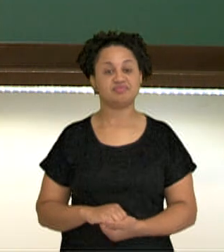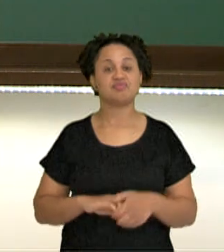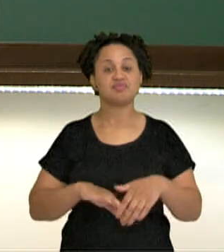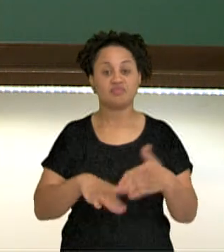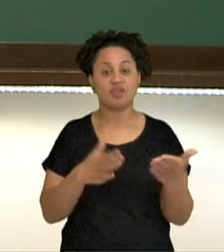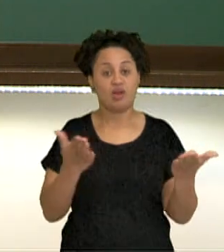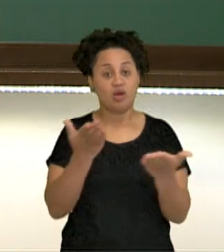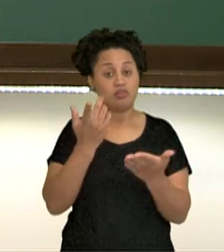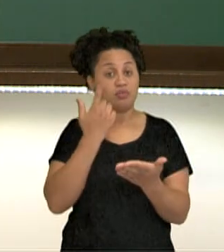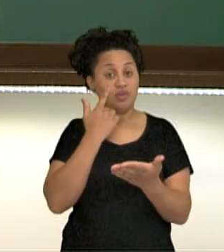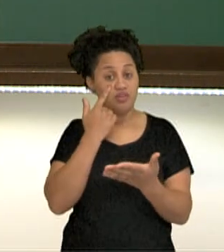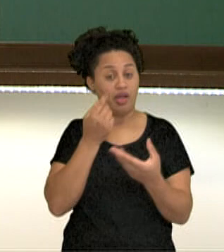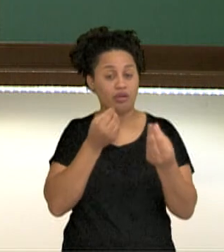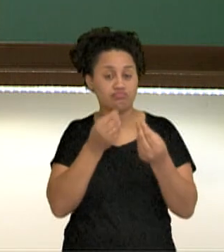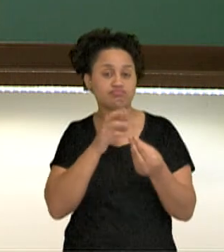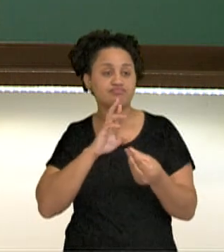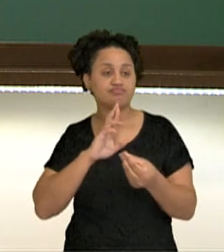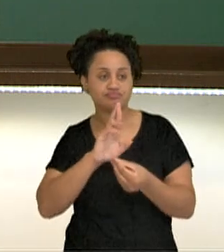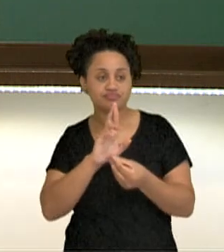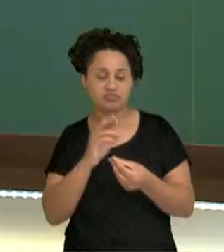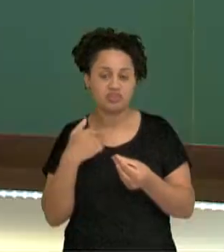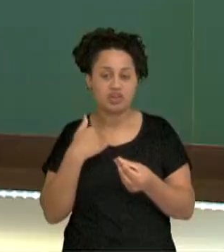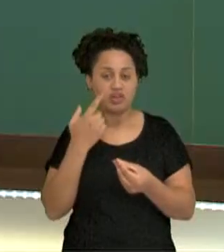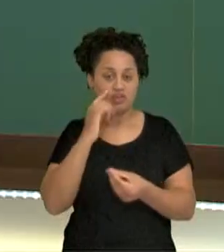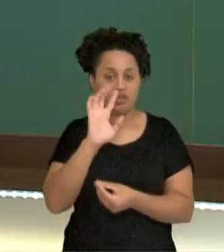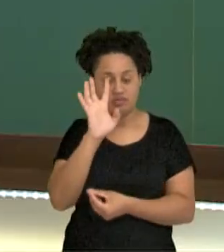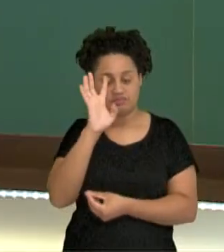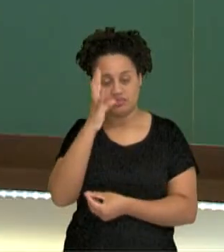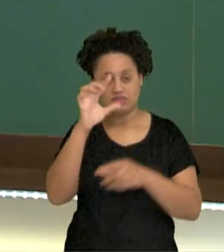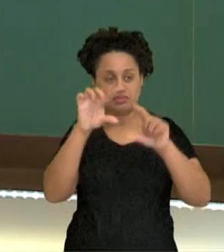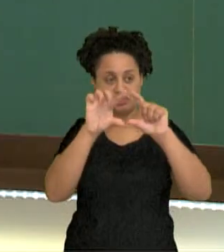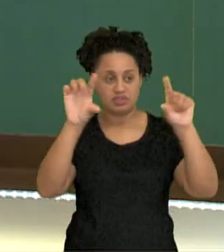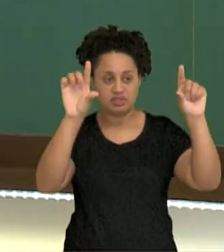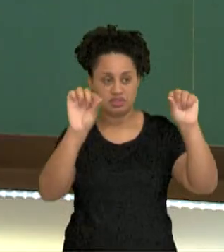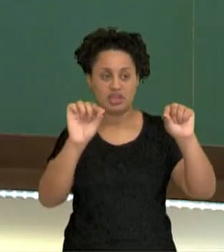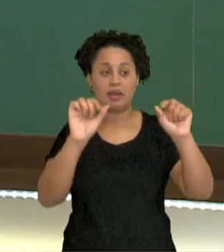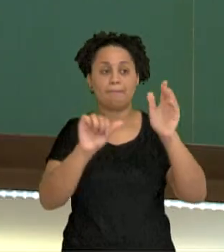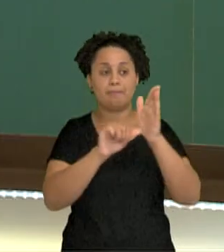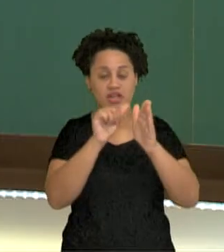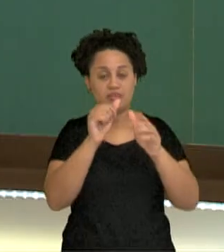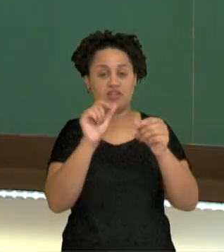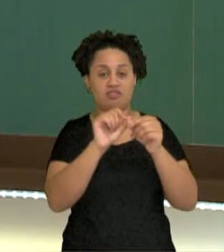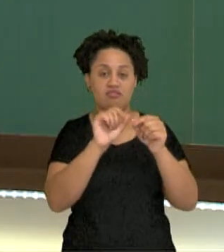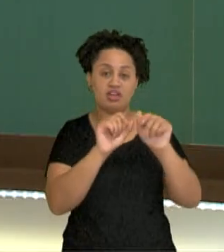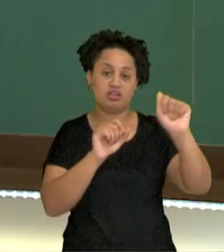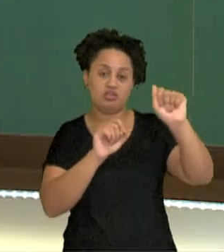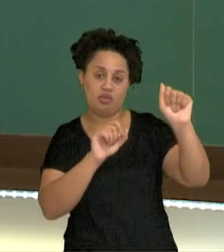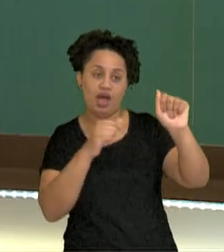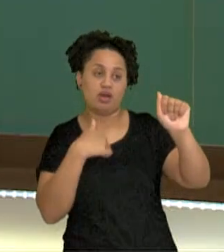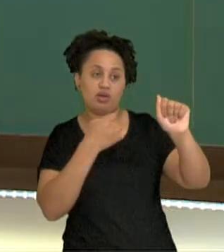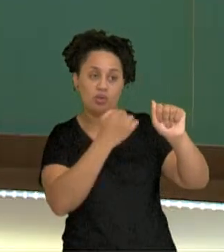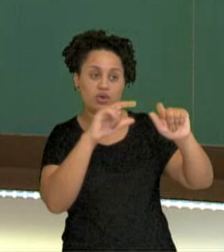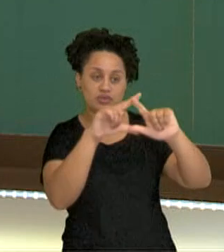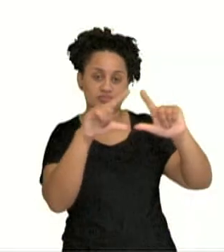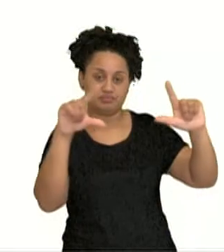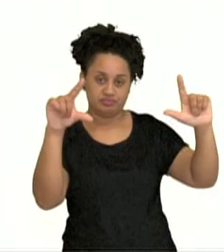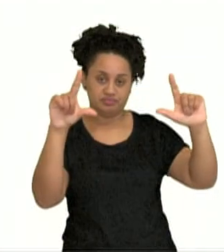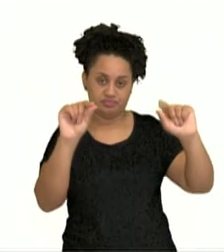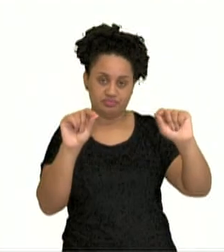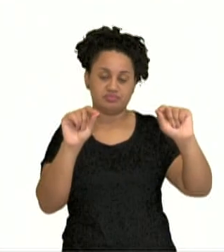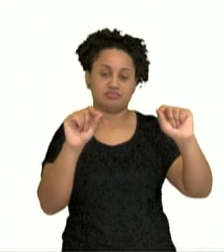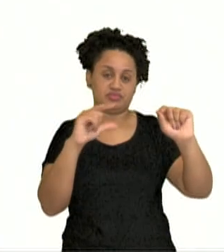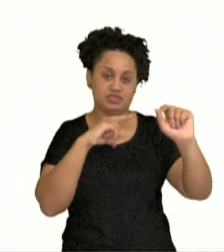Vamos lá então, turma? Começando aqui a resolução dessa expressão, calculando primeiro o valor de A. Então, o valor de